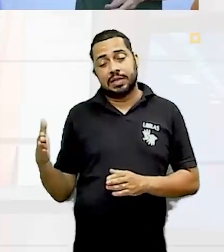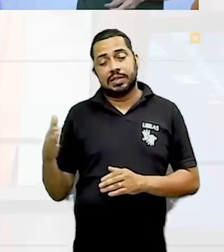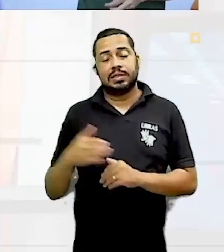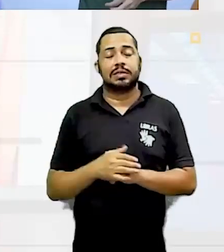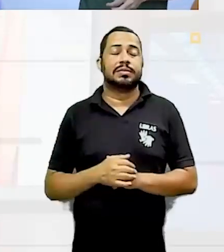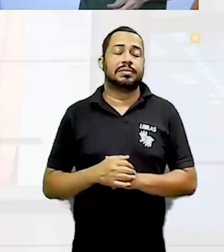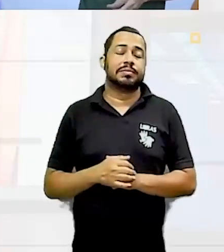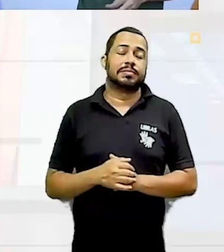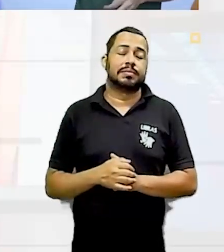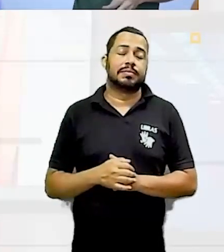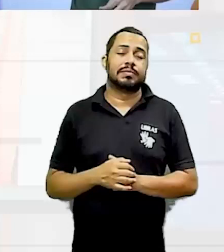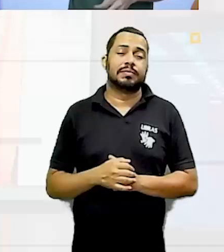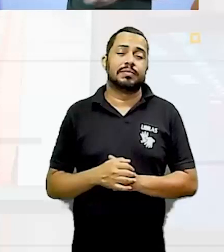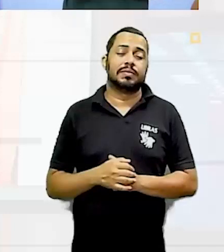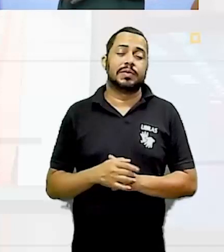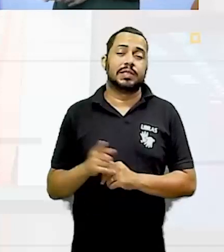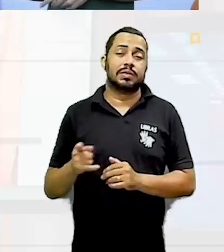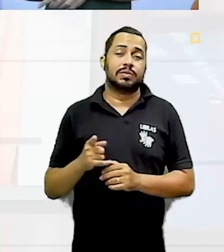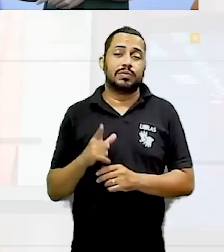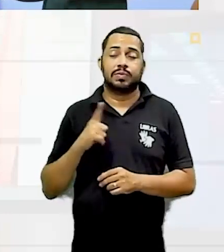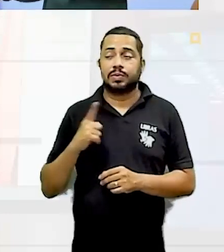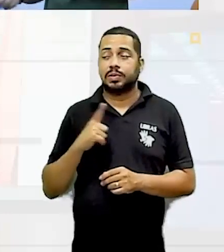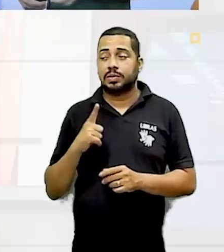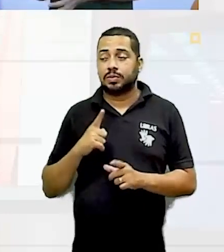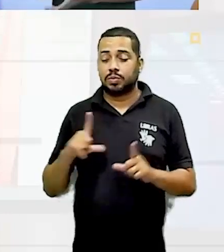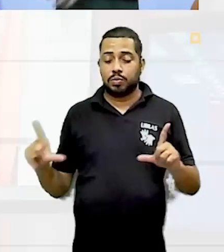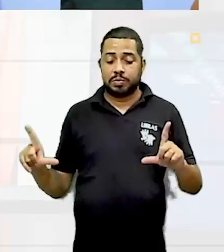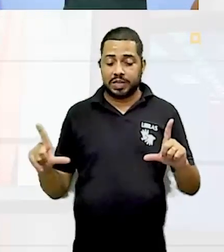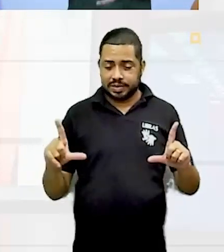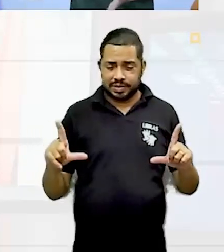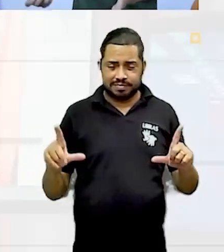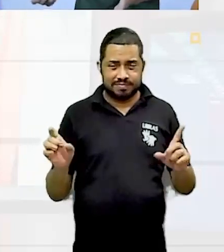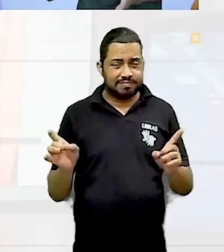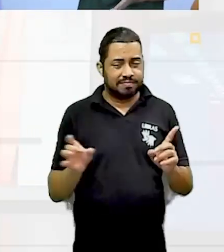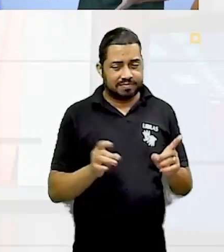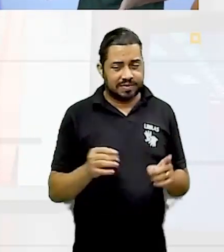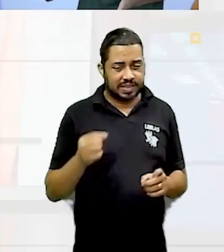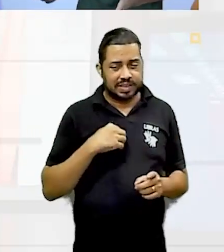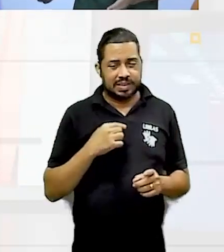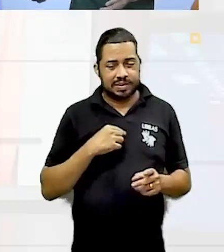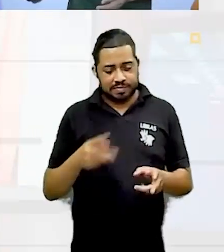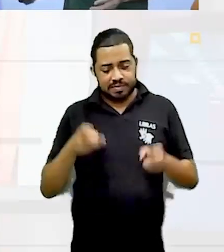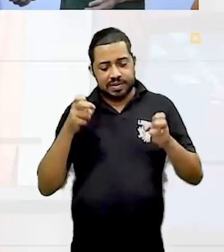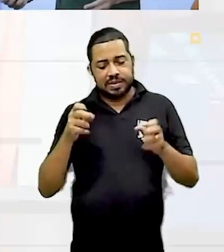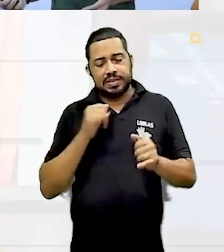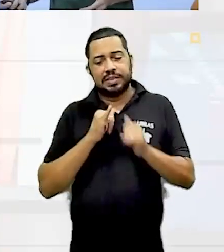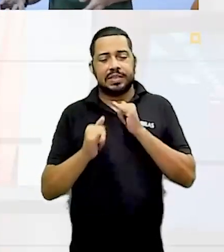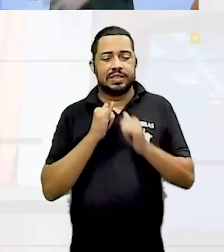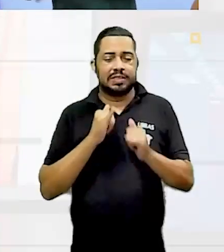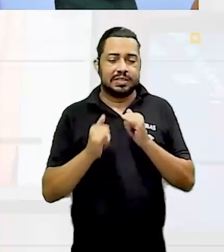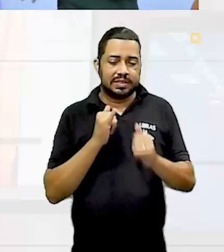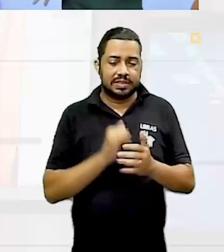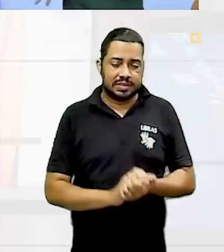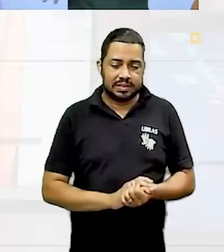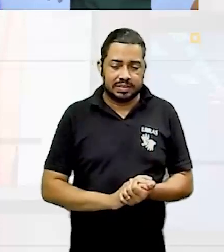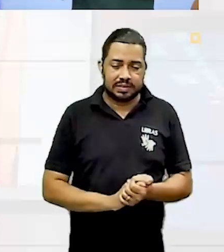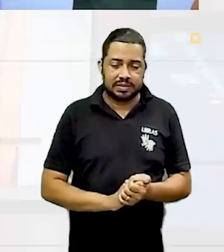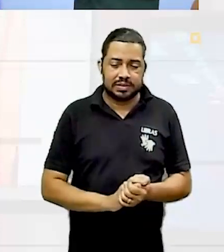nos slides, isso foi um comercial feito que eu achei mesmo na internet.